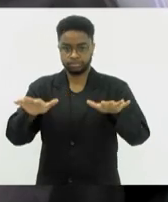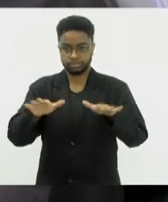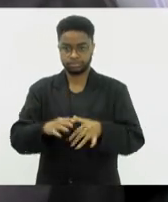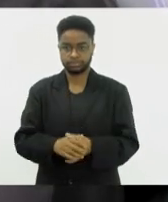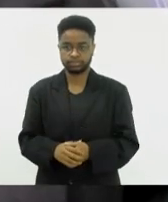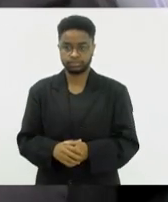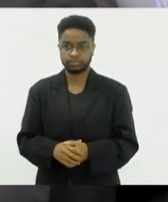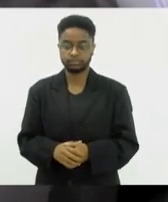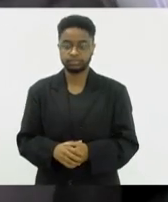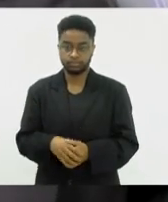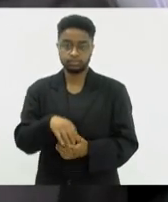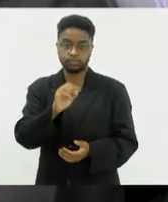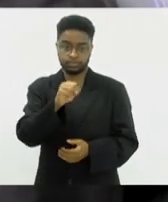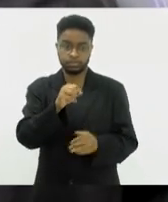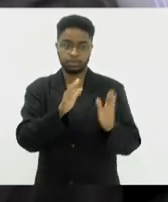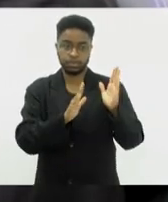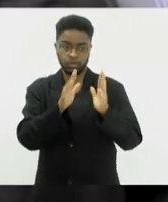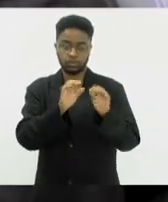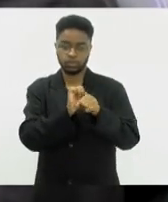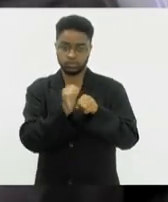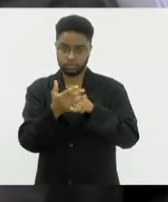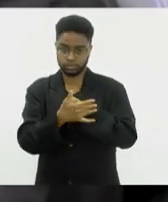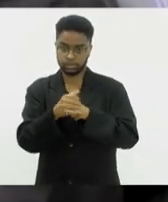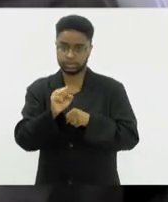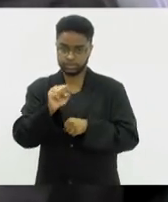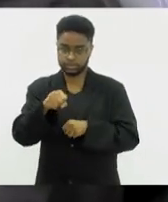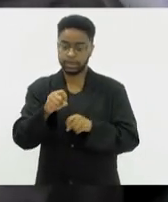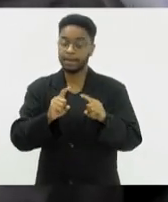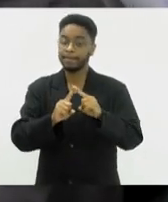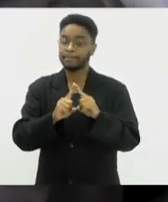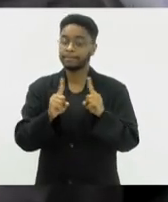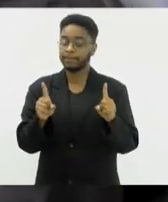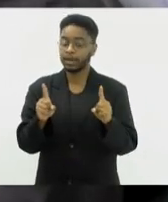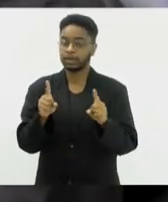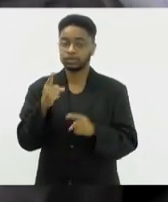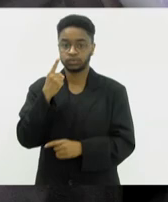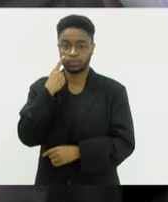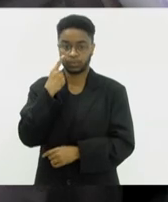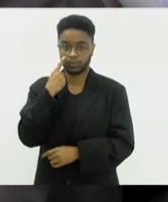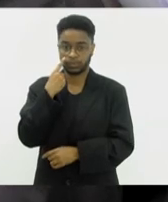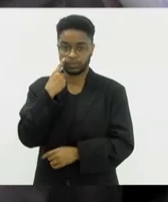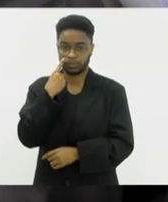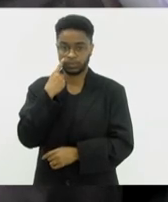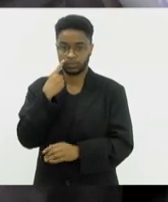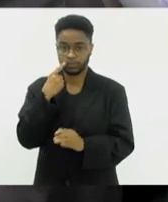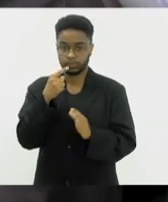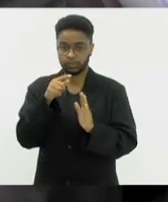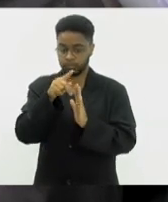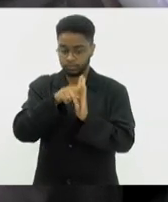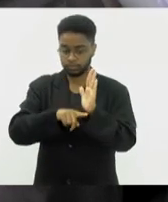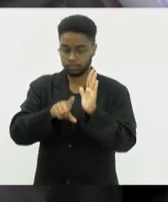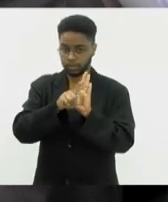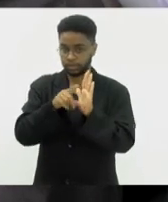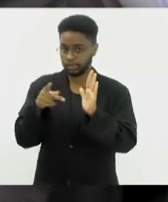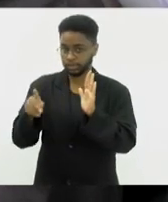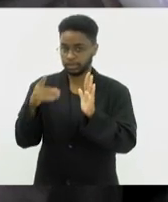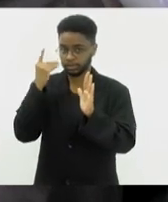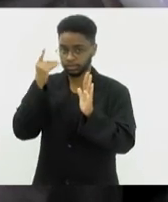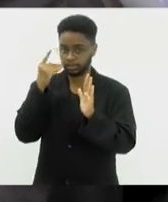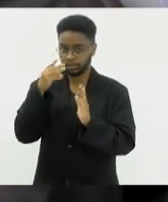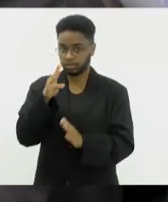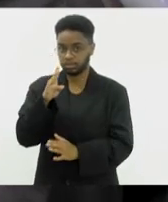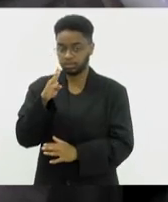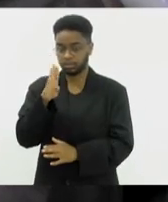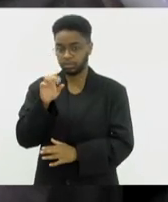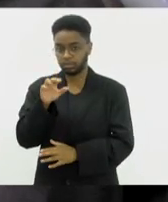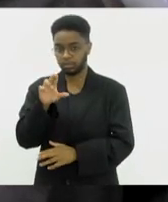Era pandemia. Era pandemia. Só que aí pega aqui o projeto do deputado Bruno Dauaire. Mas